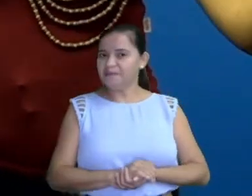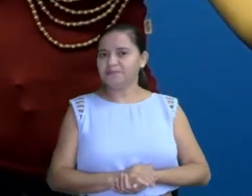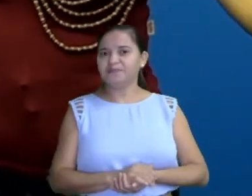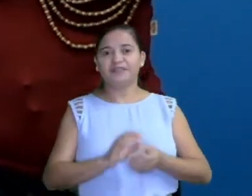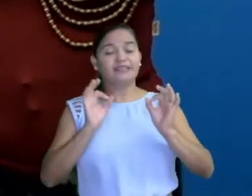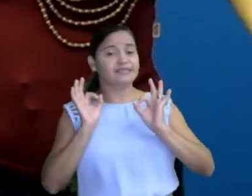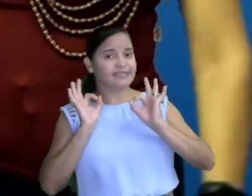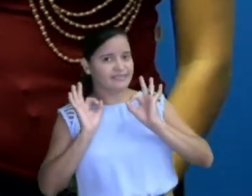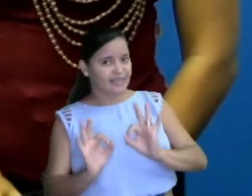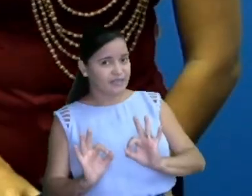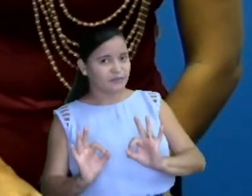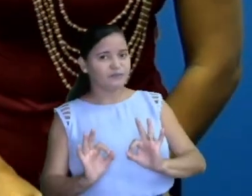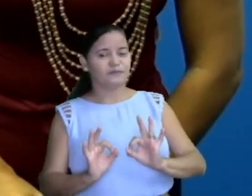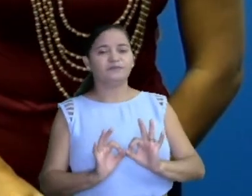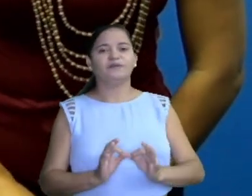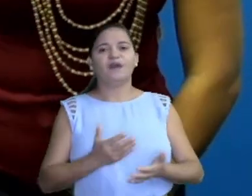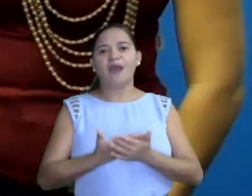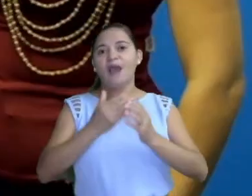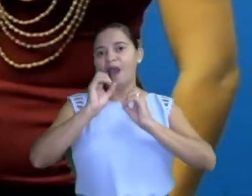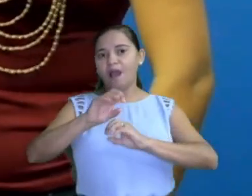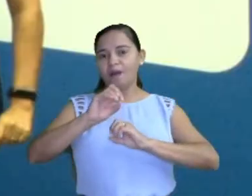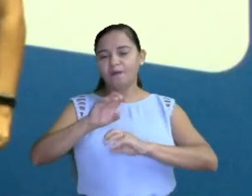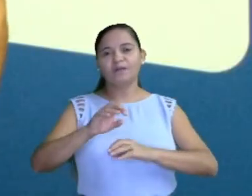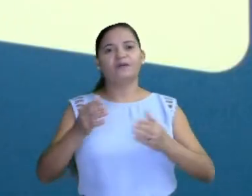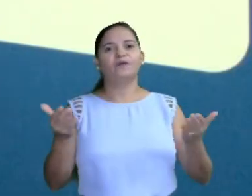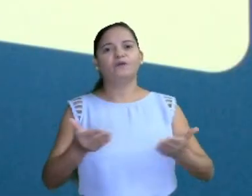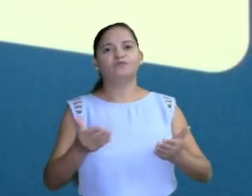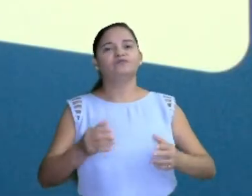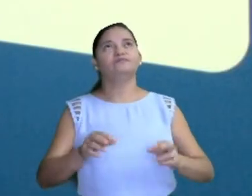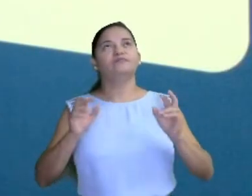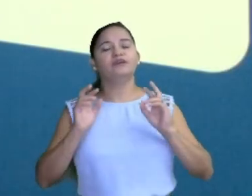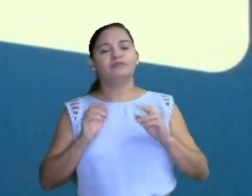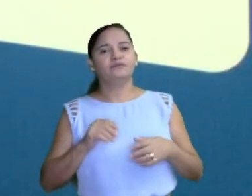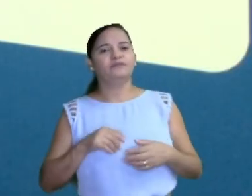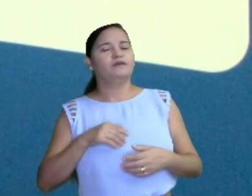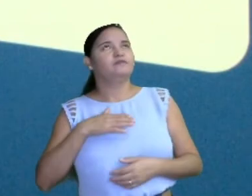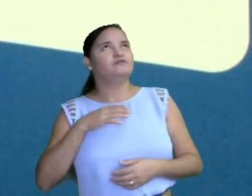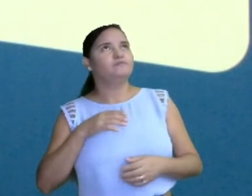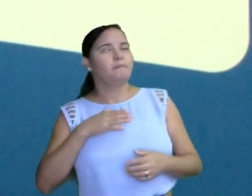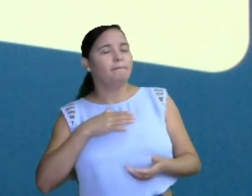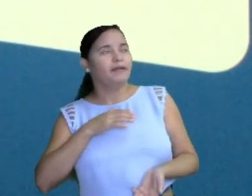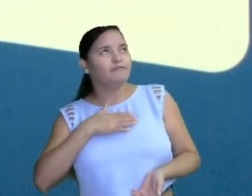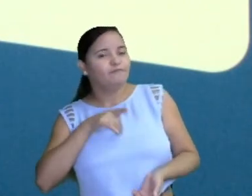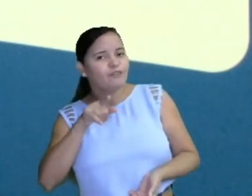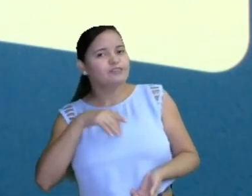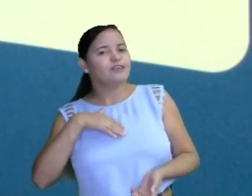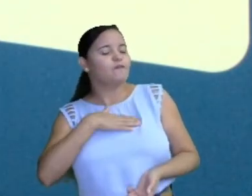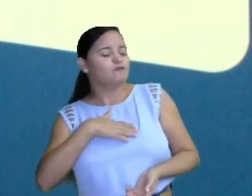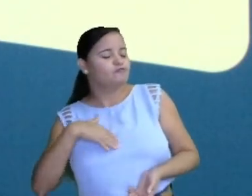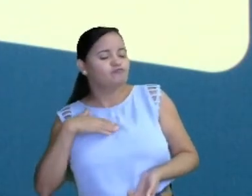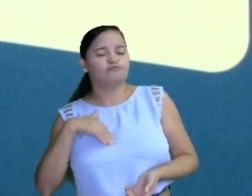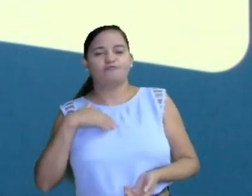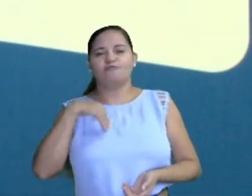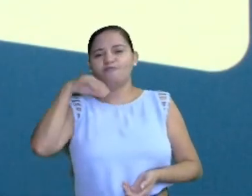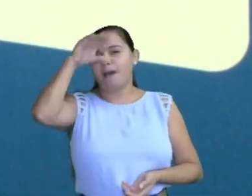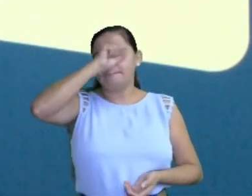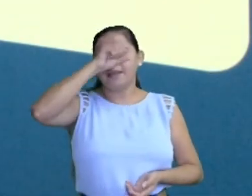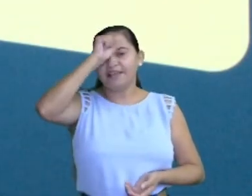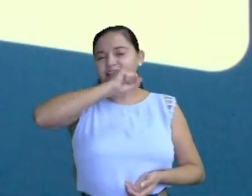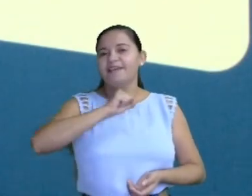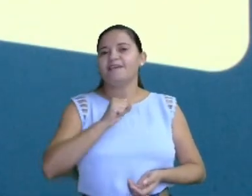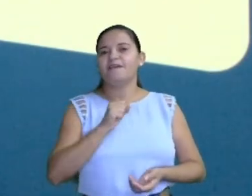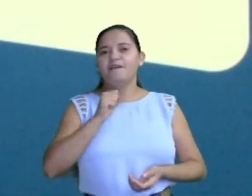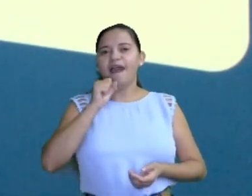gente? Então, essa foi a nossa aula de hoje. Espero que você tenha gostado e aprendido a